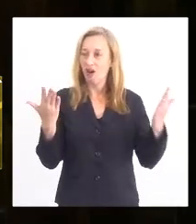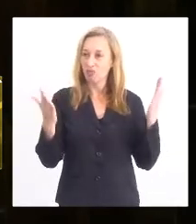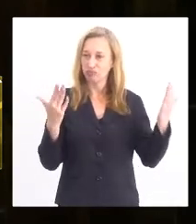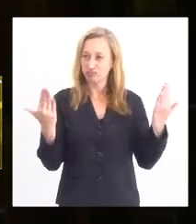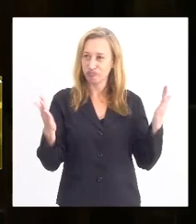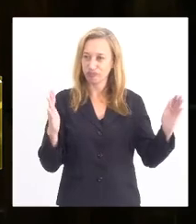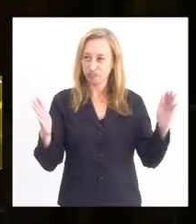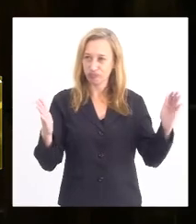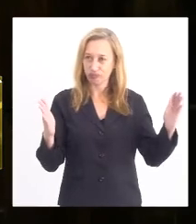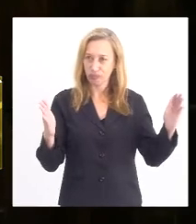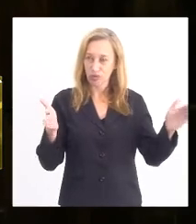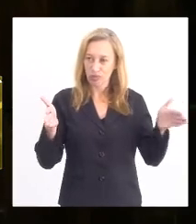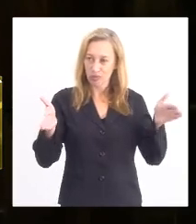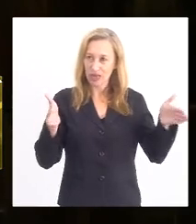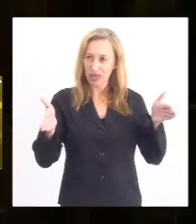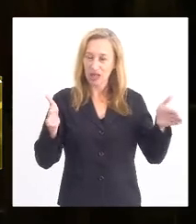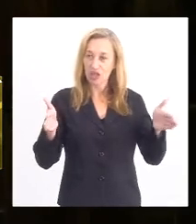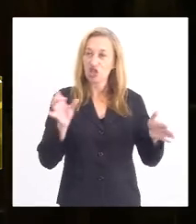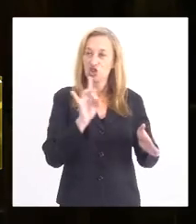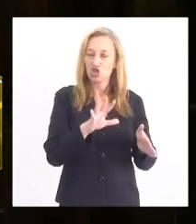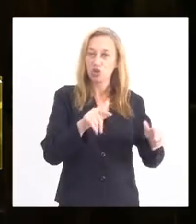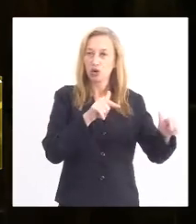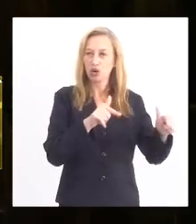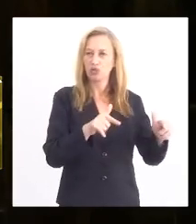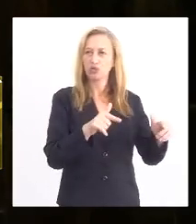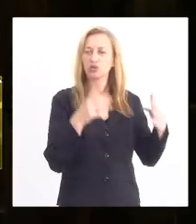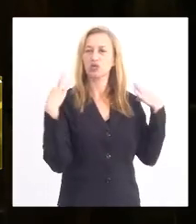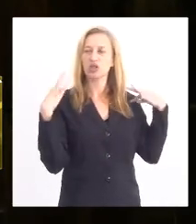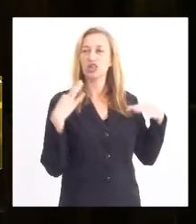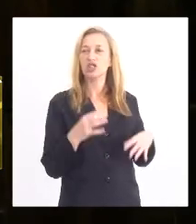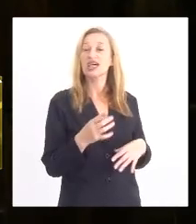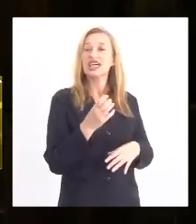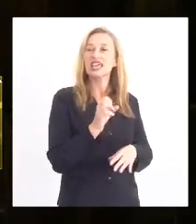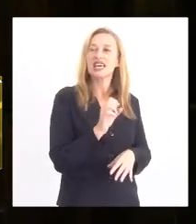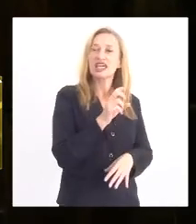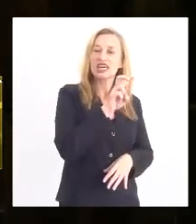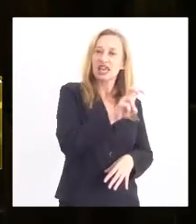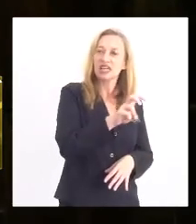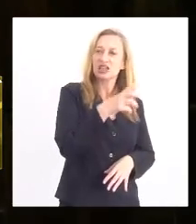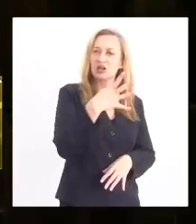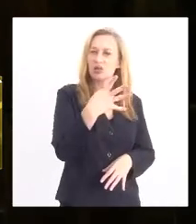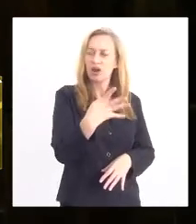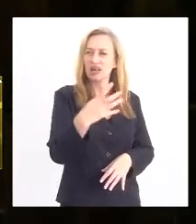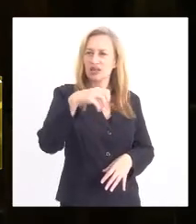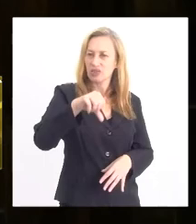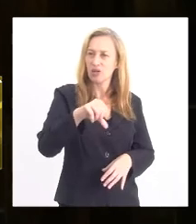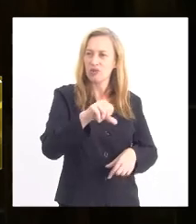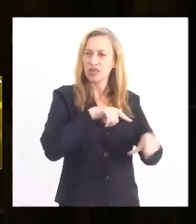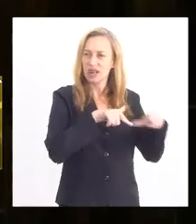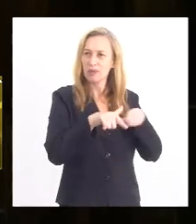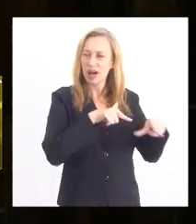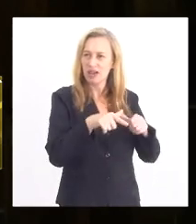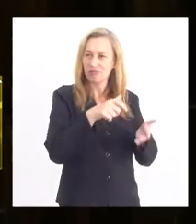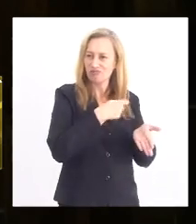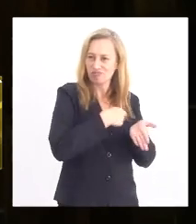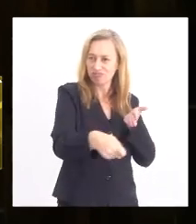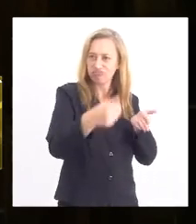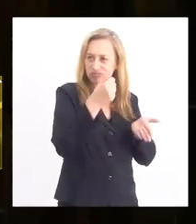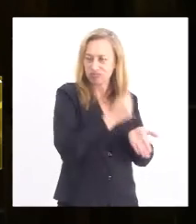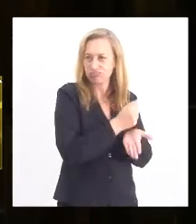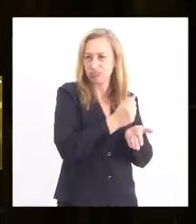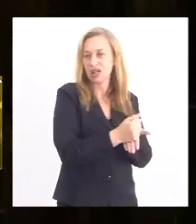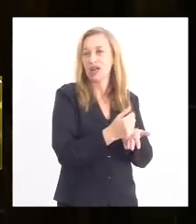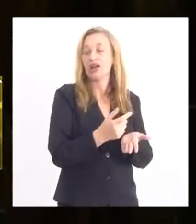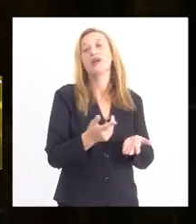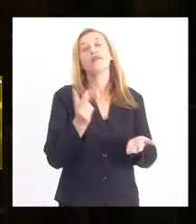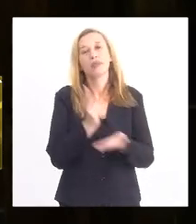vamos criar só no turismo 500 mil novos empregos de carteira assinada nenhum país está tendo essa recuperação que o Brasil também não